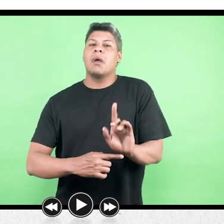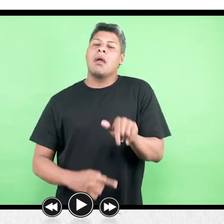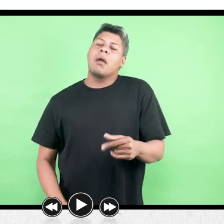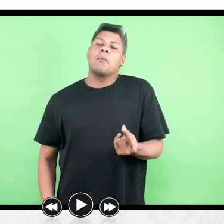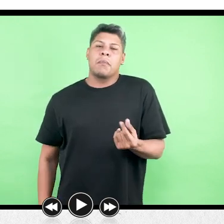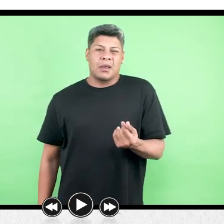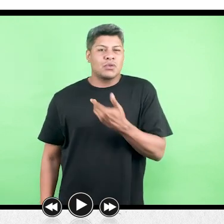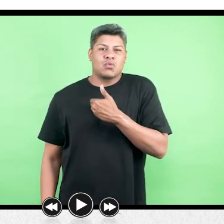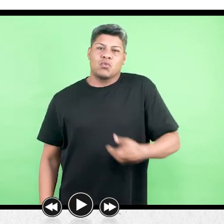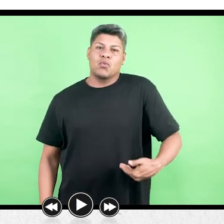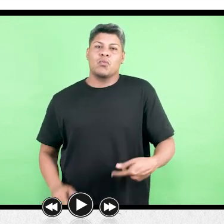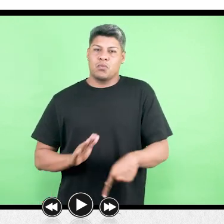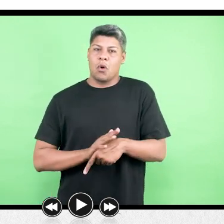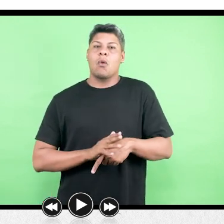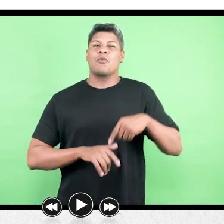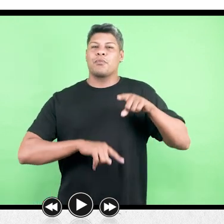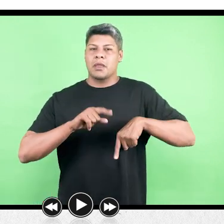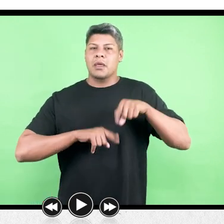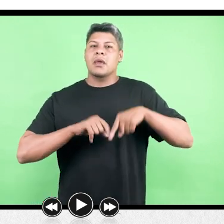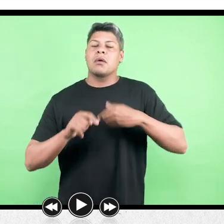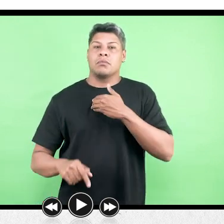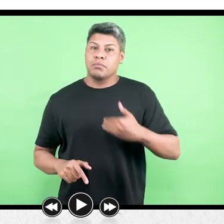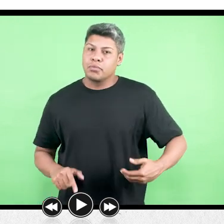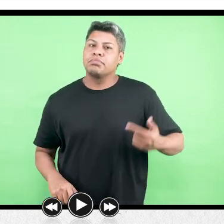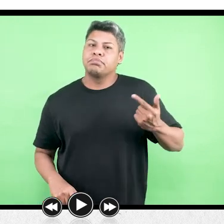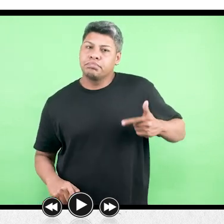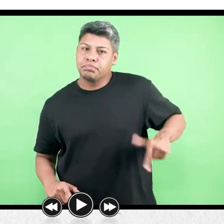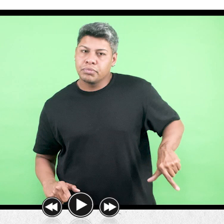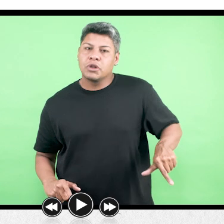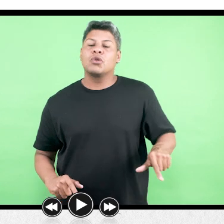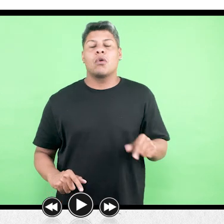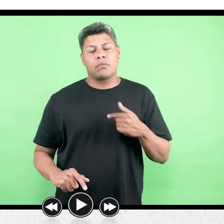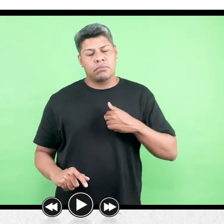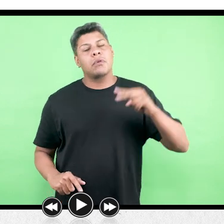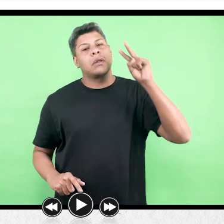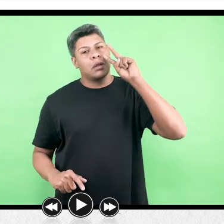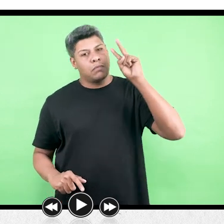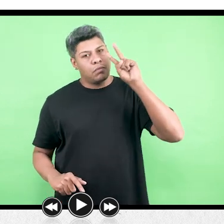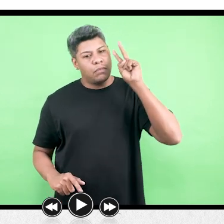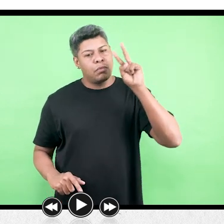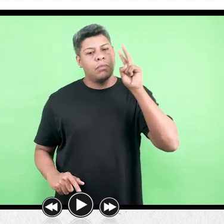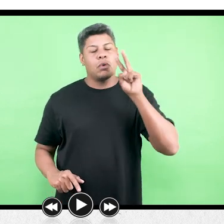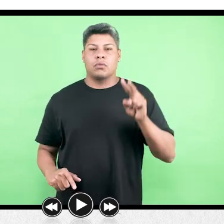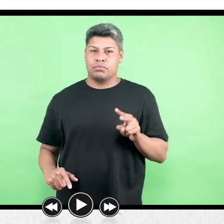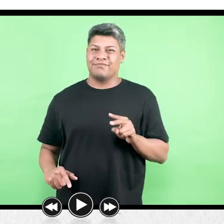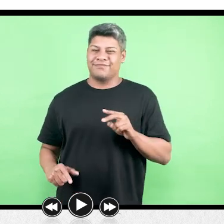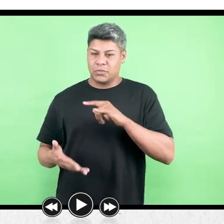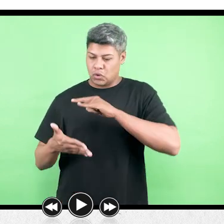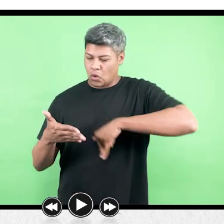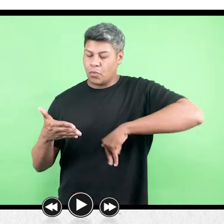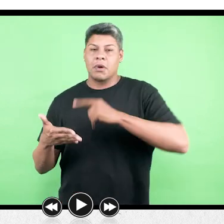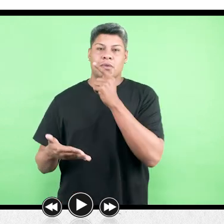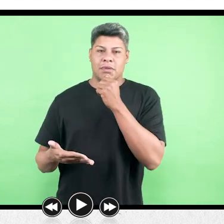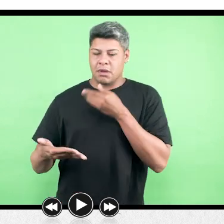preço público, de um bem público. Então, de novo, até vou ressaltar, aquela conta de água que a gente